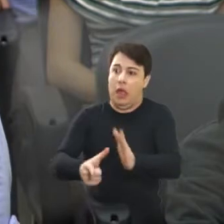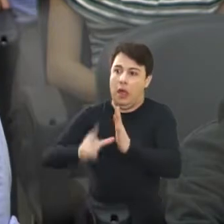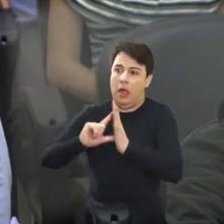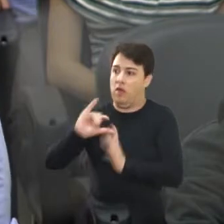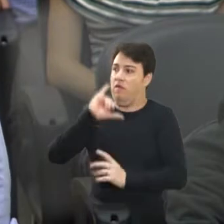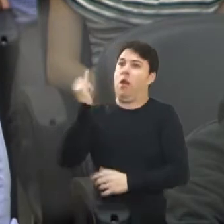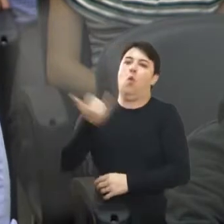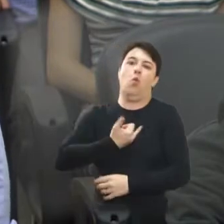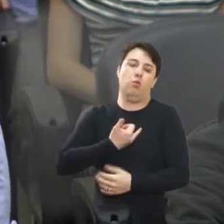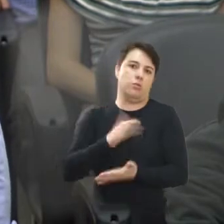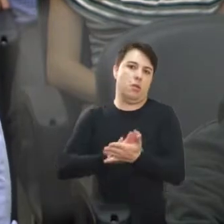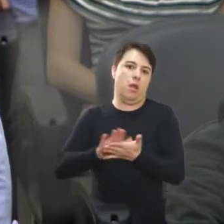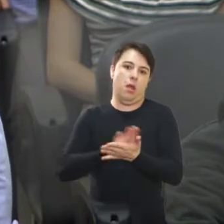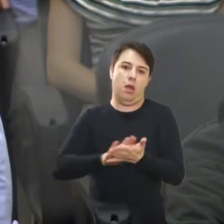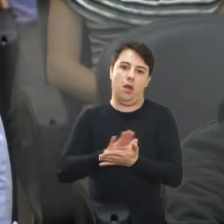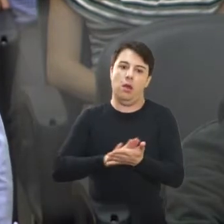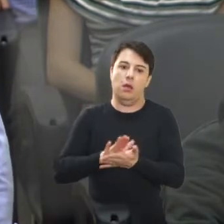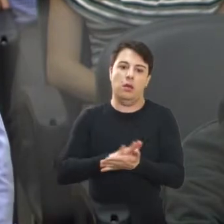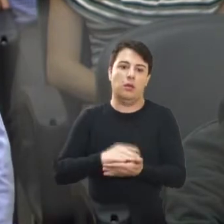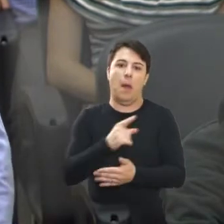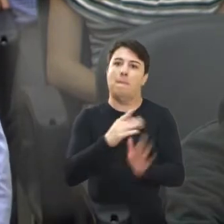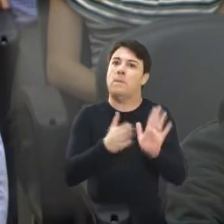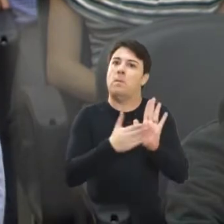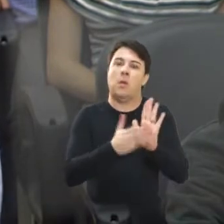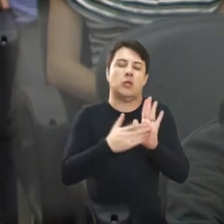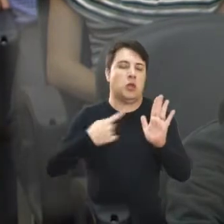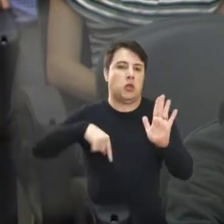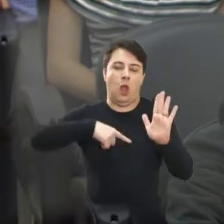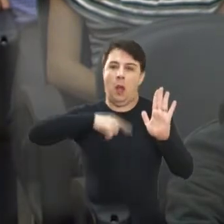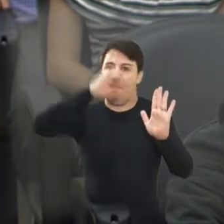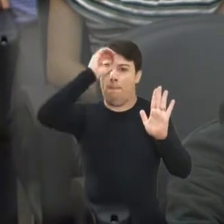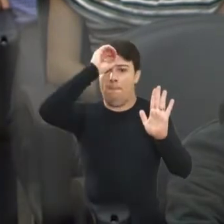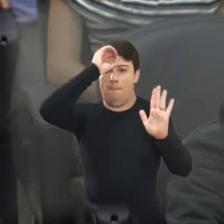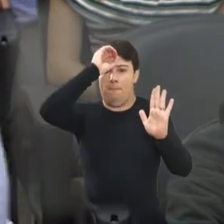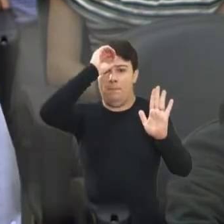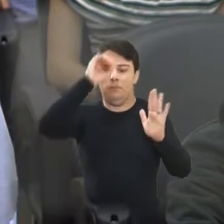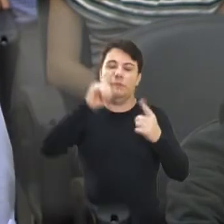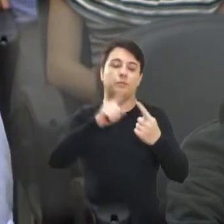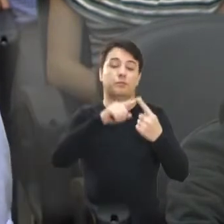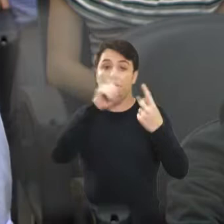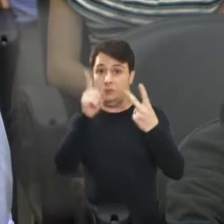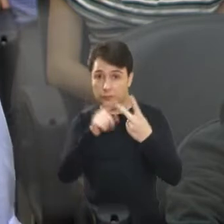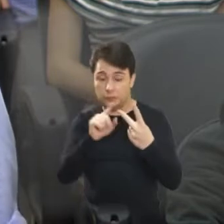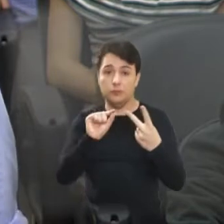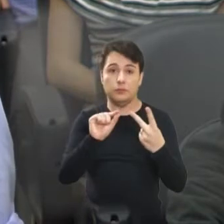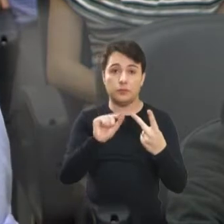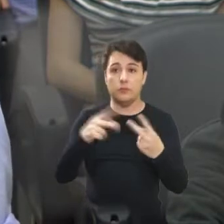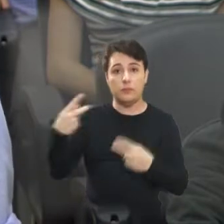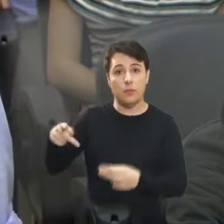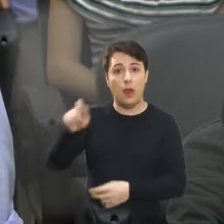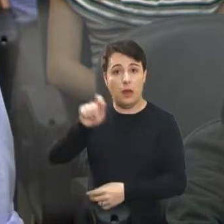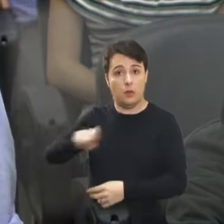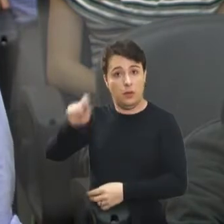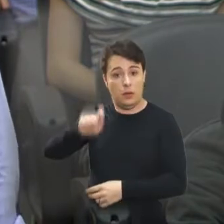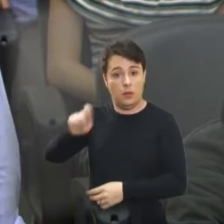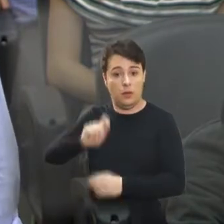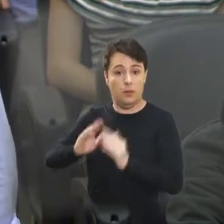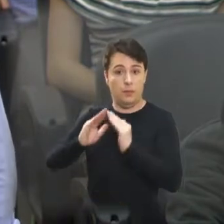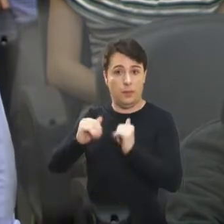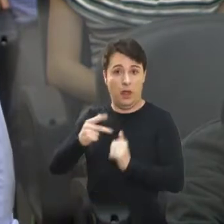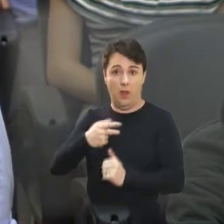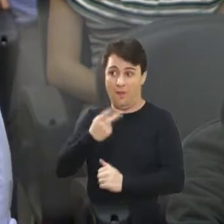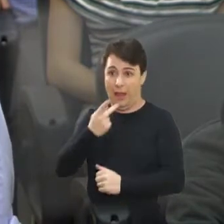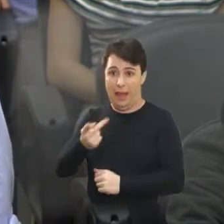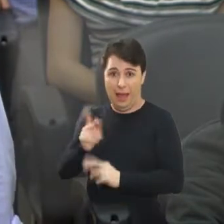temos conhecimento dessa proposta. Num segundo momento, a Associação de Moradores, eu não posso falar por